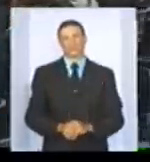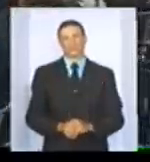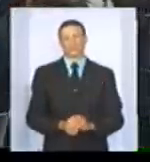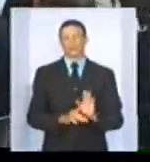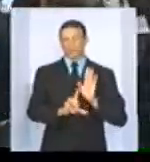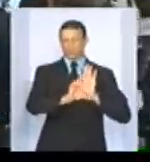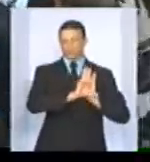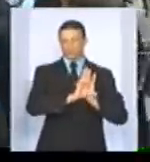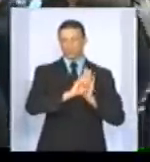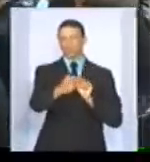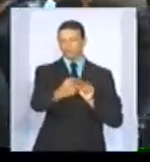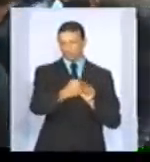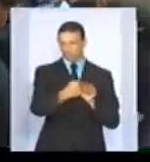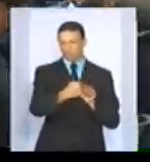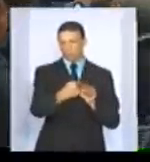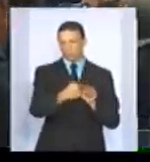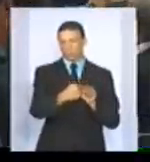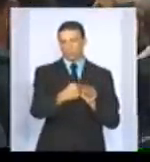legalmente,